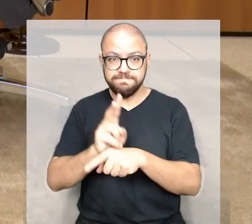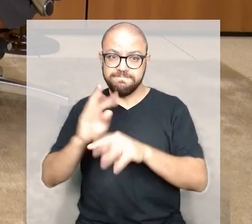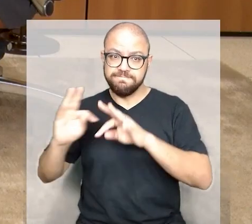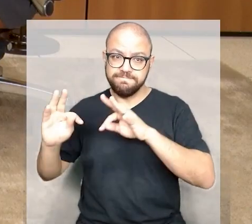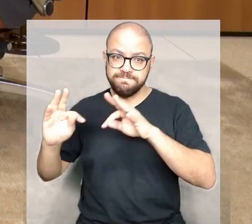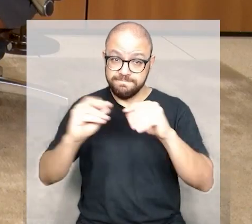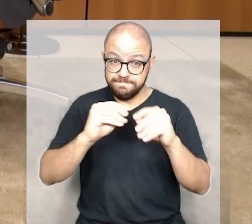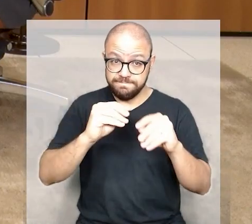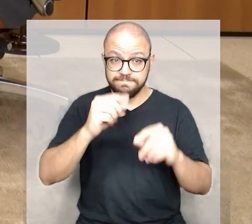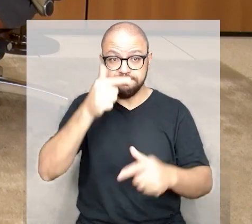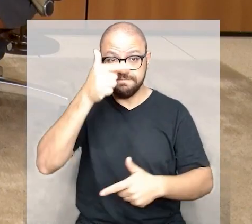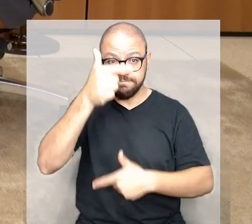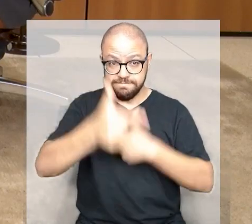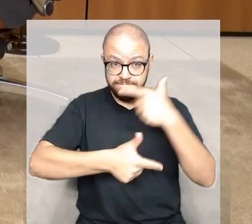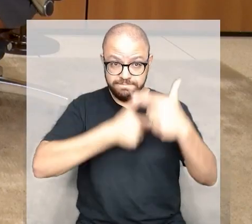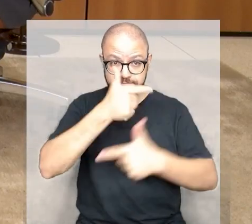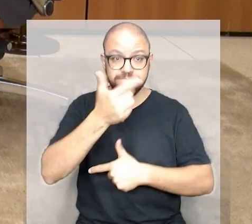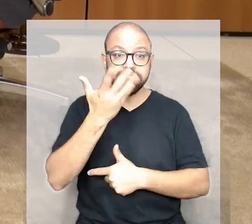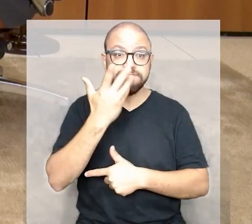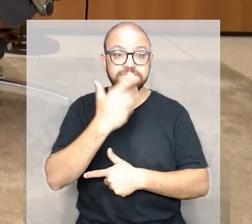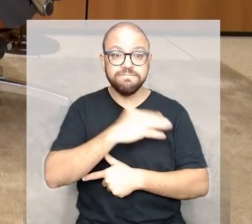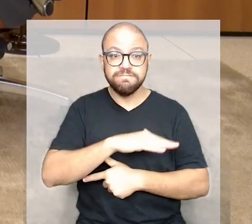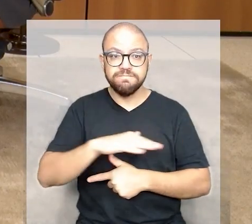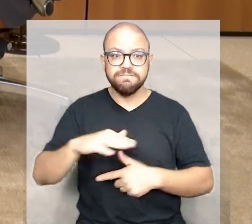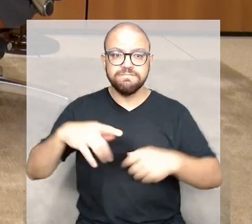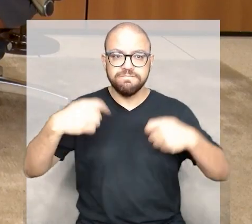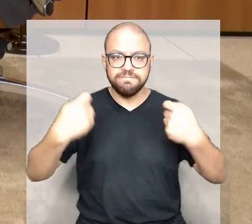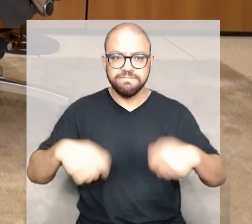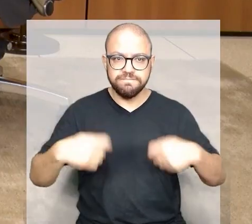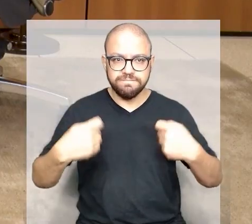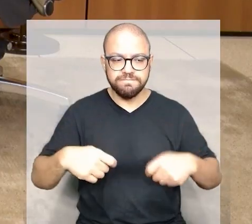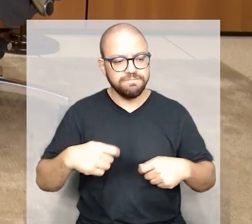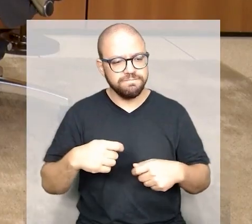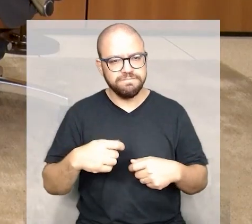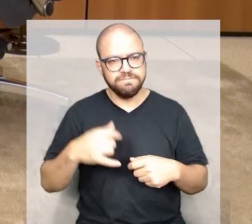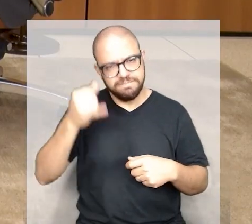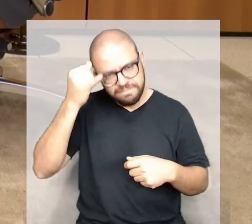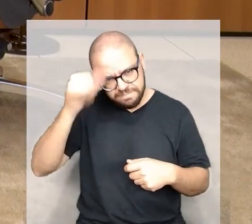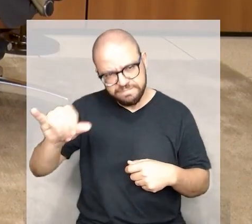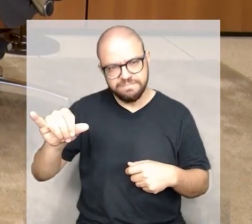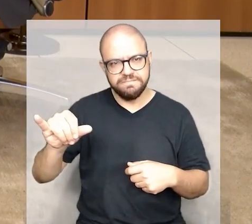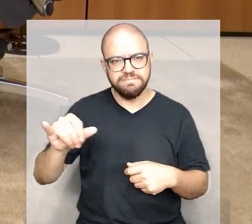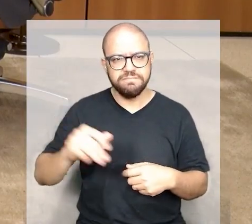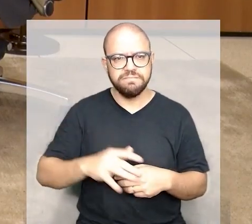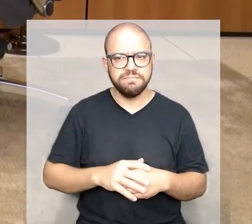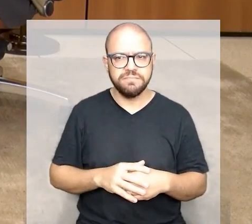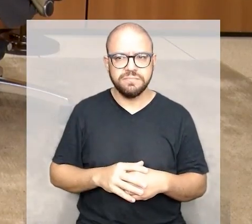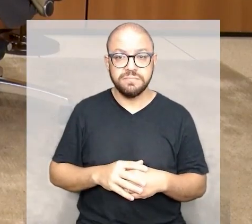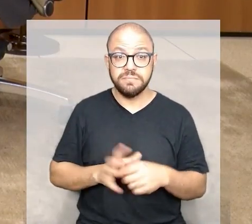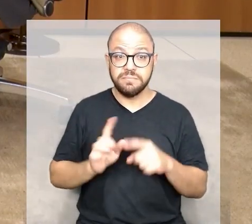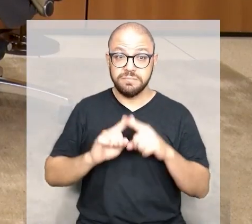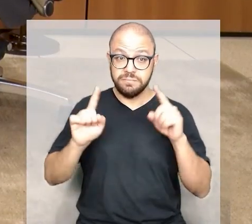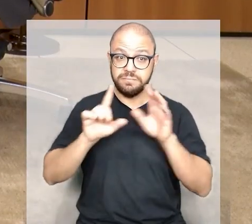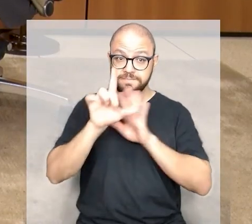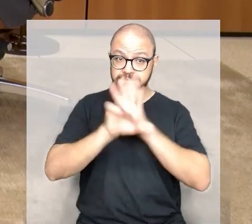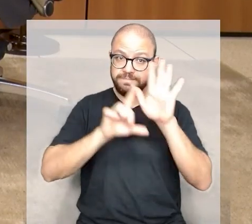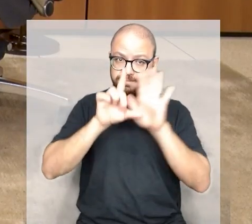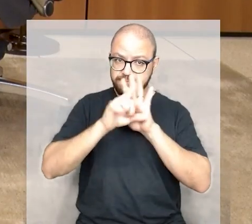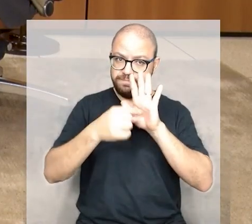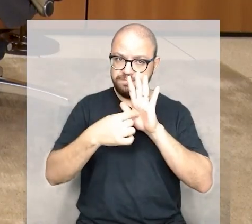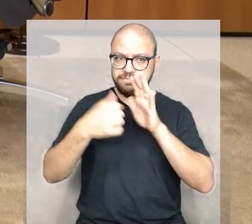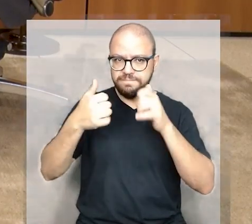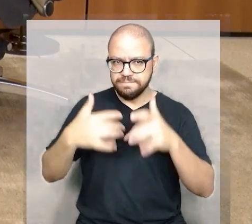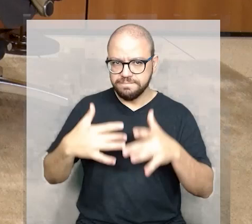uma forma geral e esse trabalho infantil ele tem que ser combatido, né? Salvo naquelas situações que a